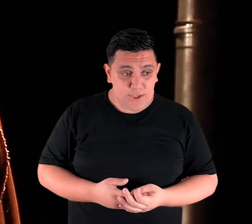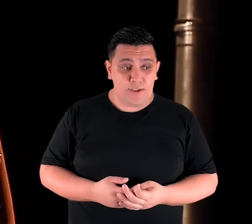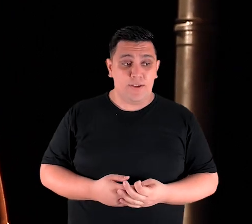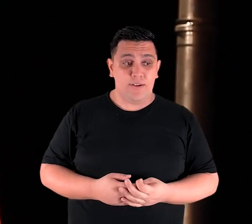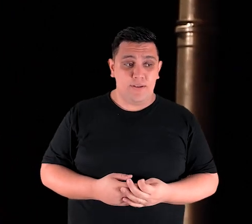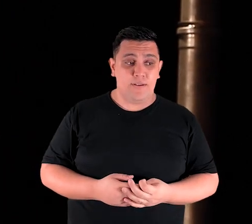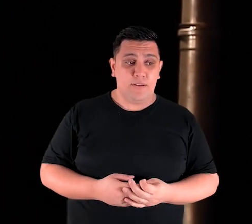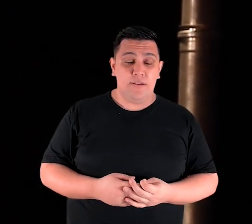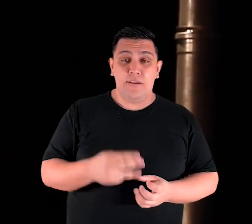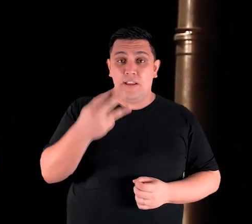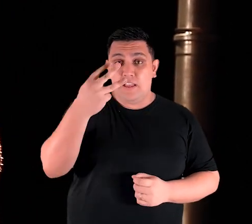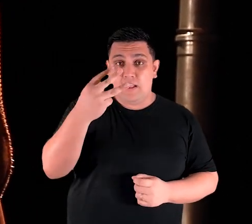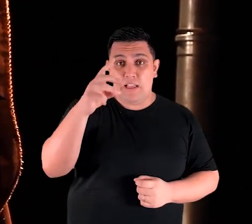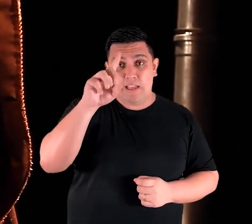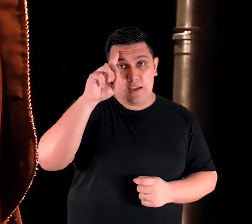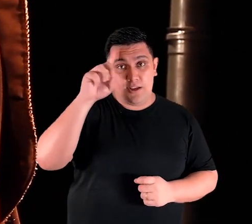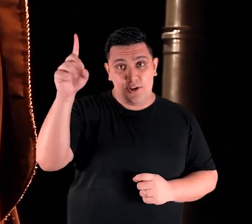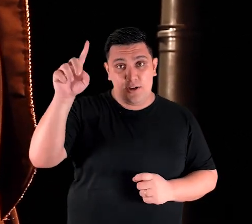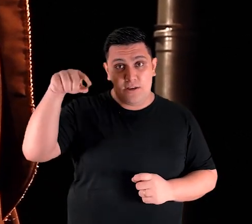3 dias depois,